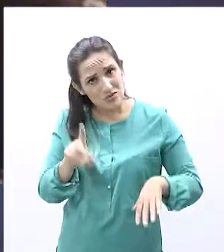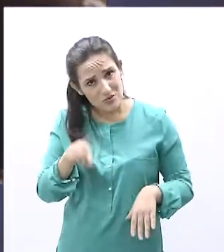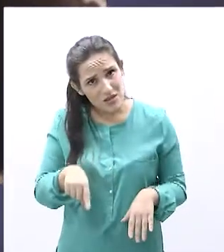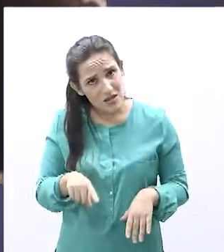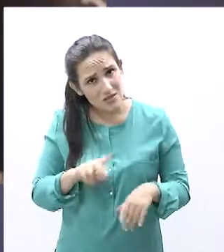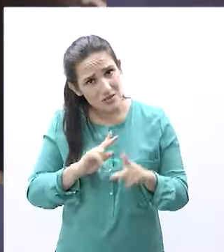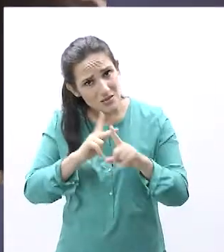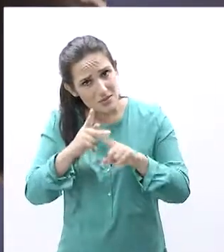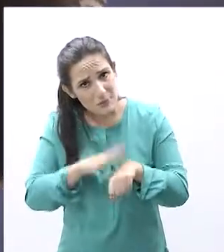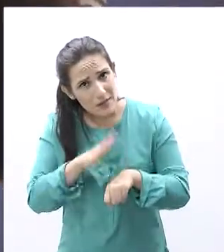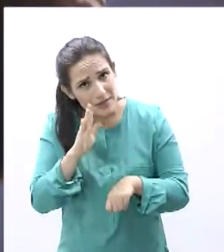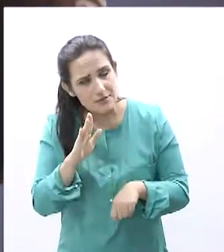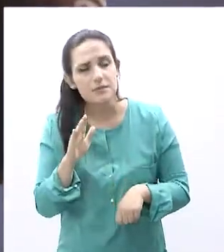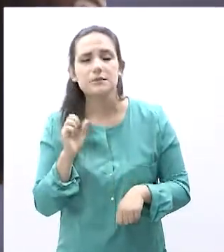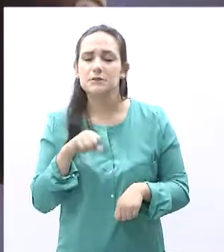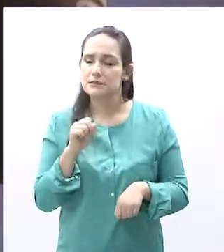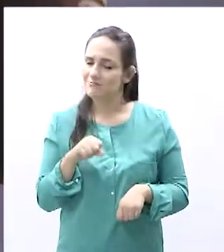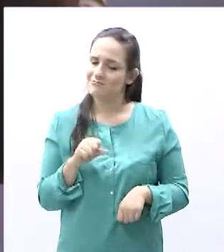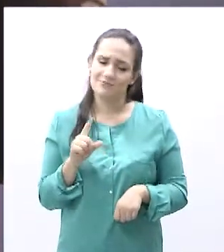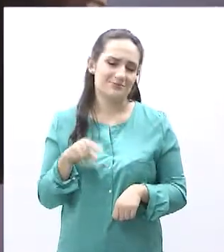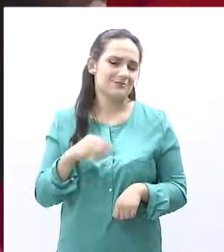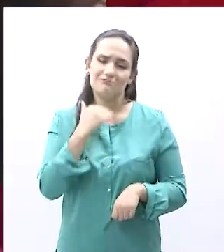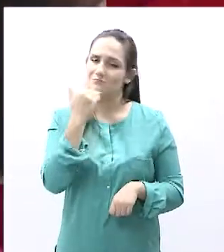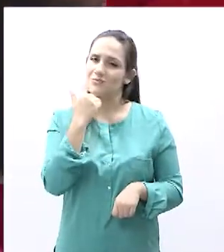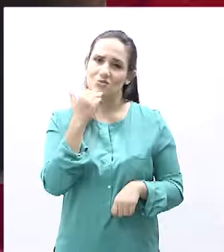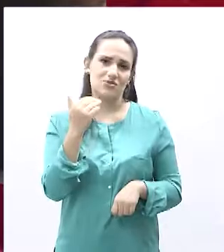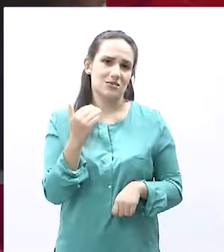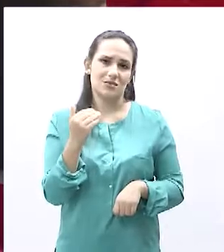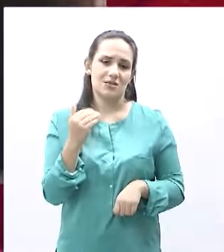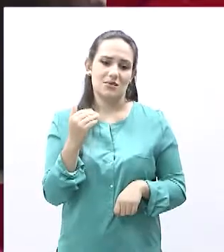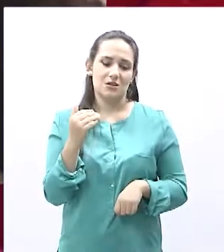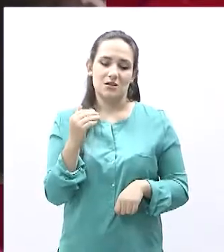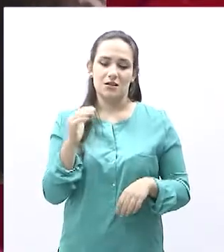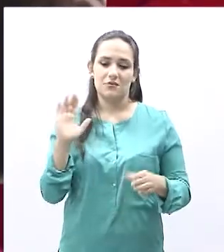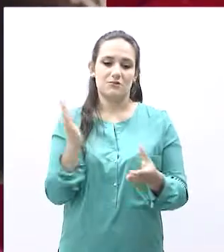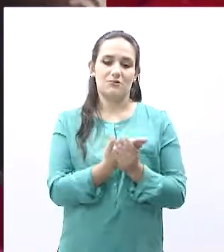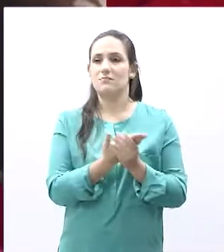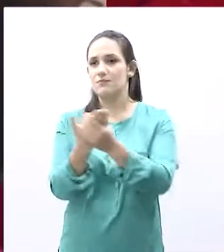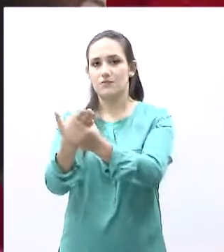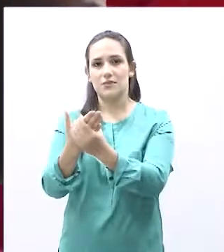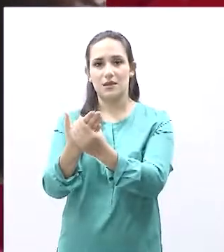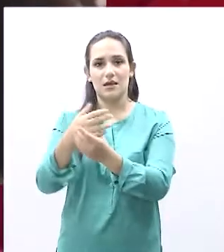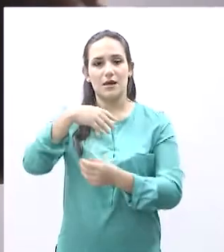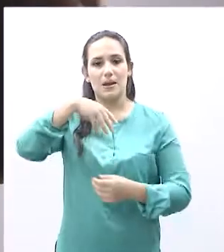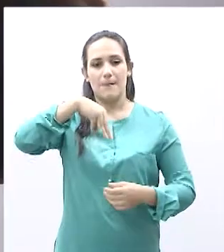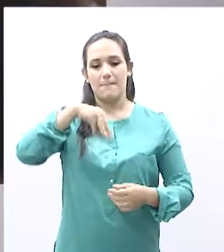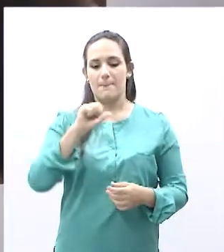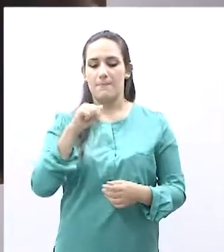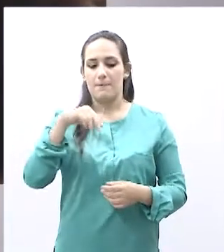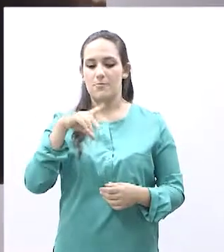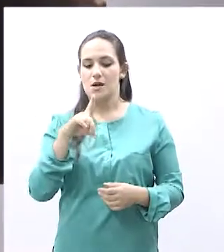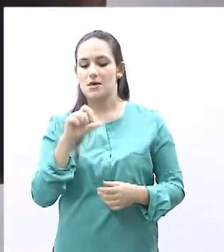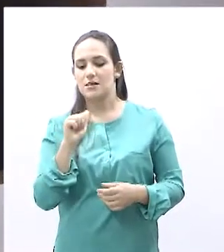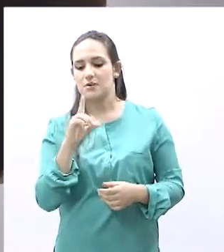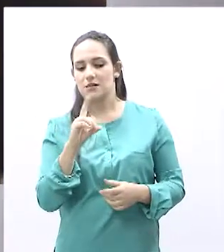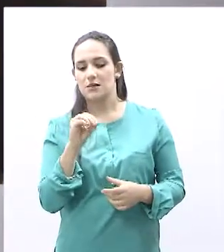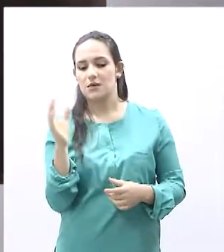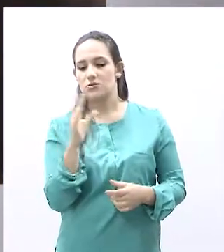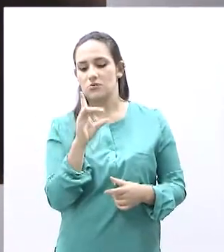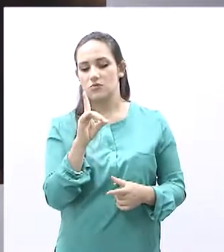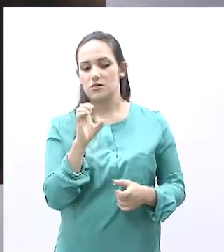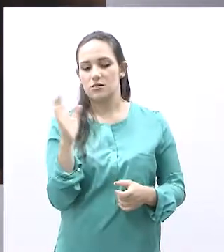população. E não vai adiantar entrar com mandado de segurança. Impetrar mandado de segurança para o